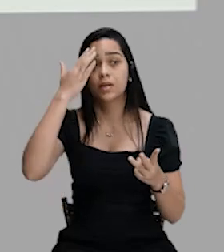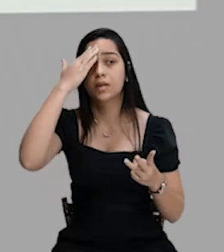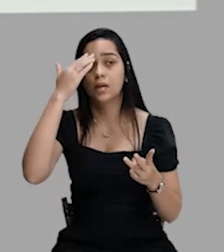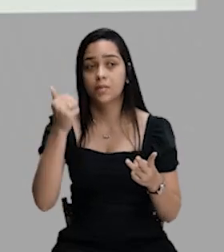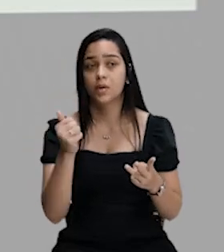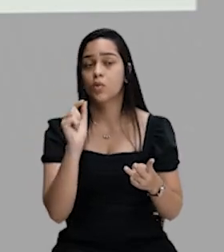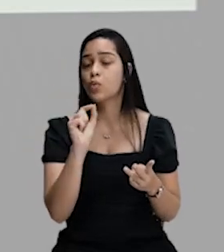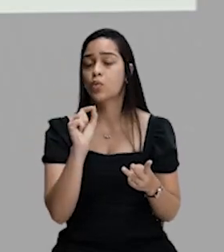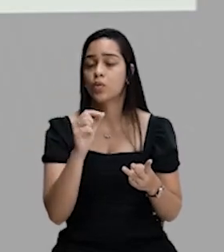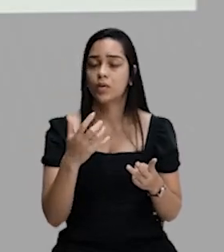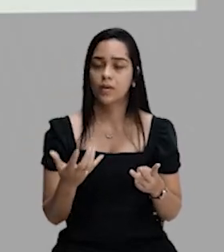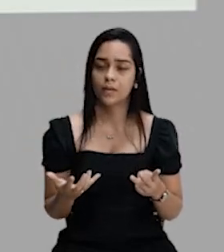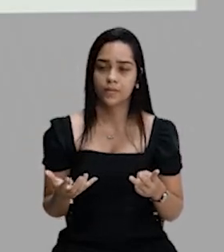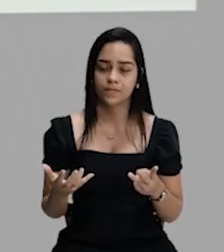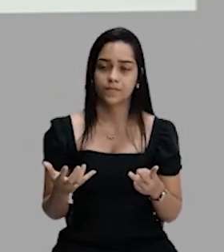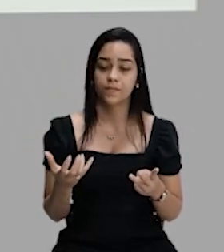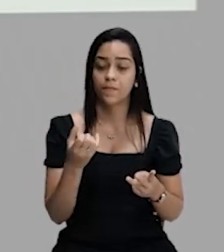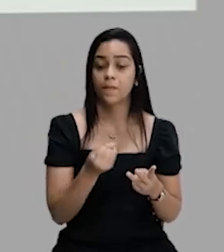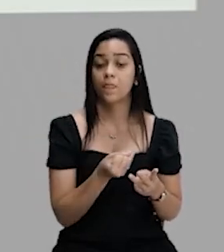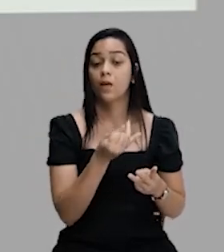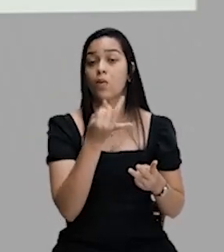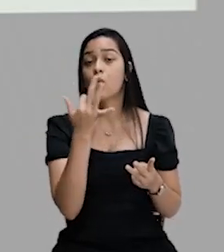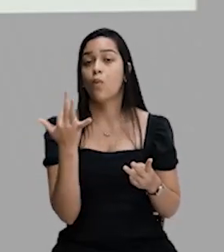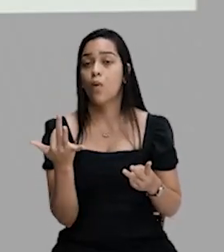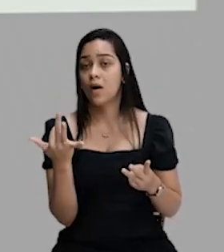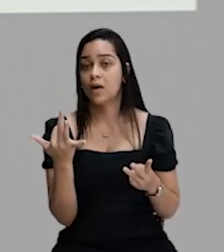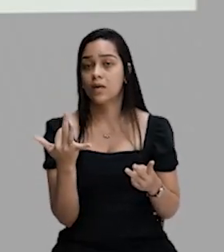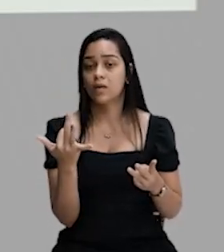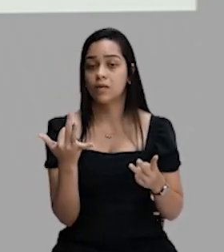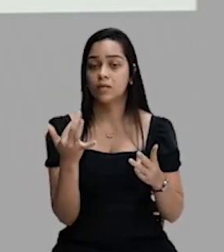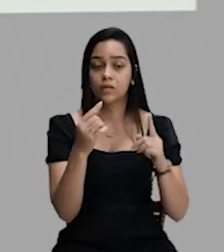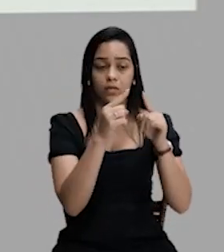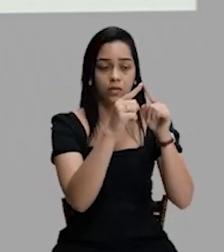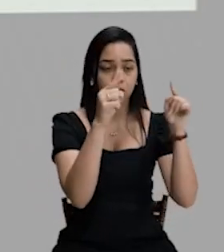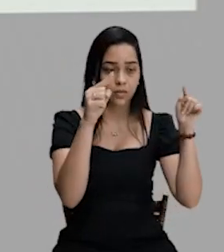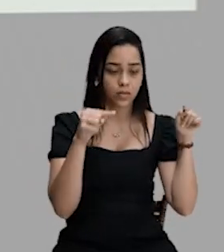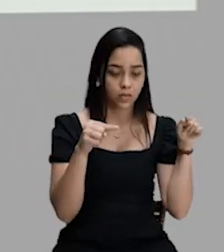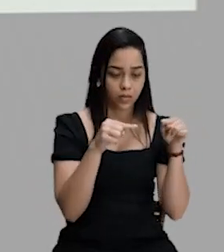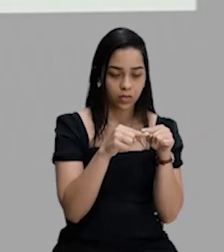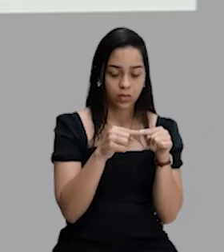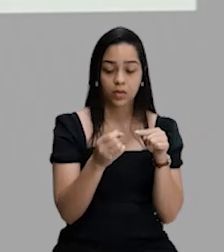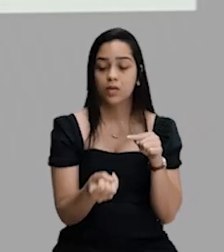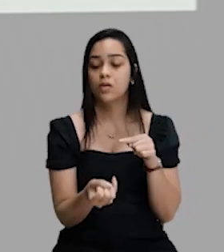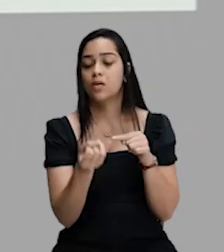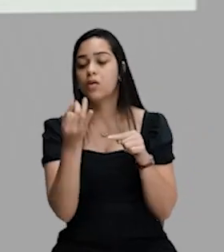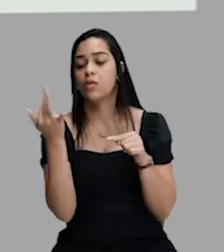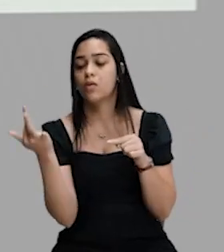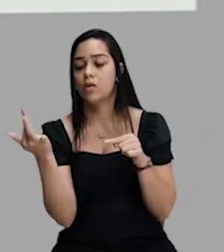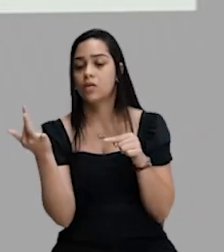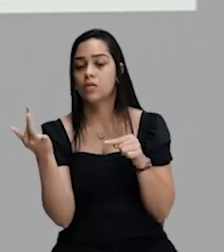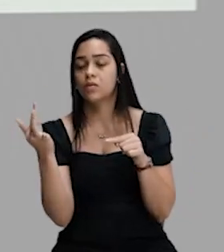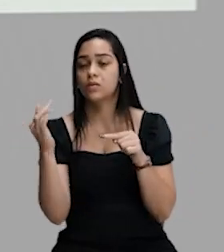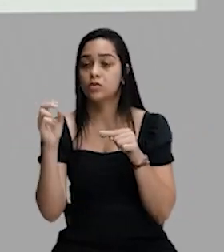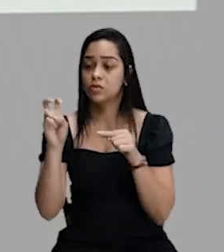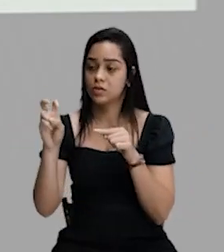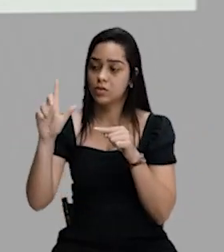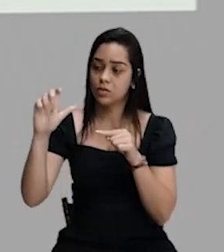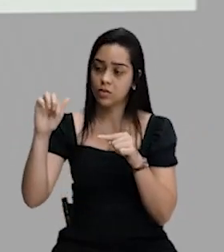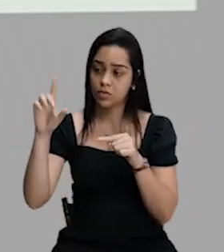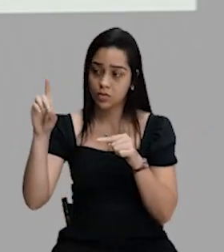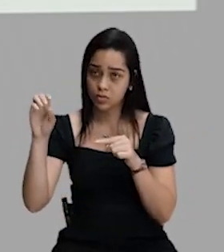pessoal ele tem a questão quer saber quantas são quadrangulares e quantas quantas são pentagonais